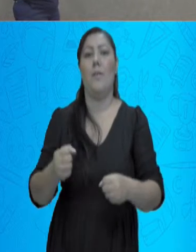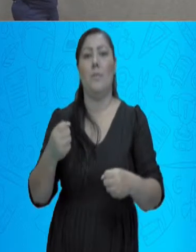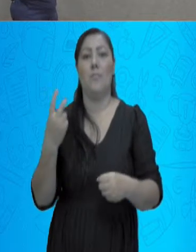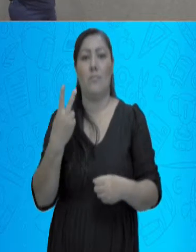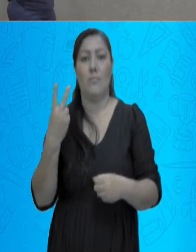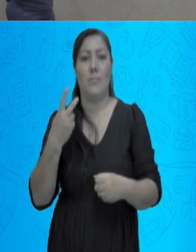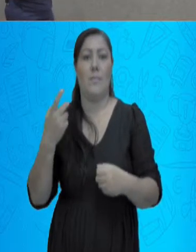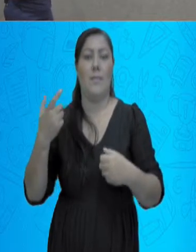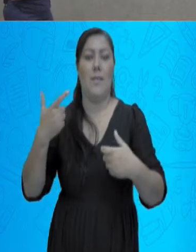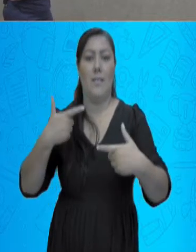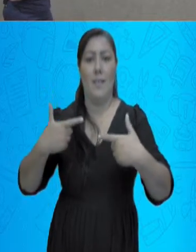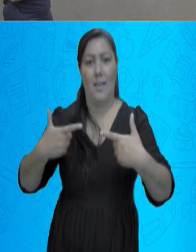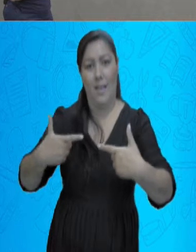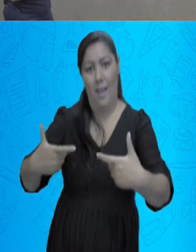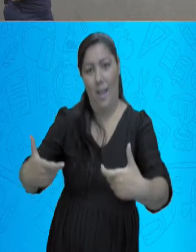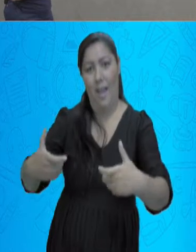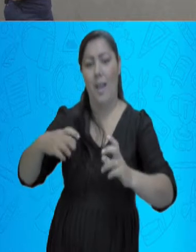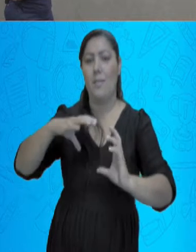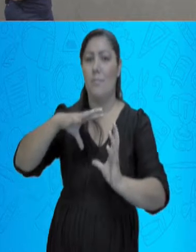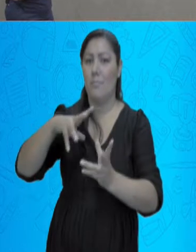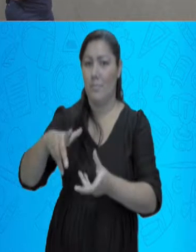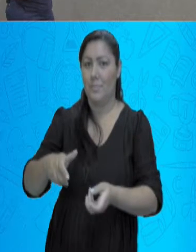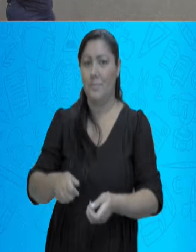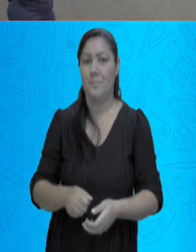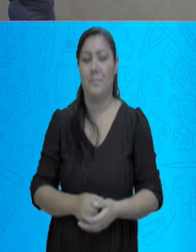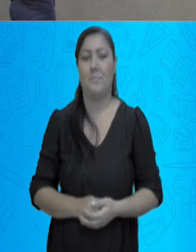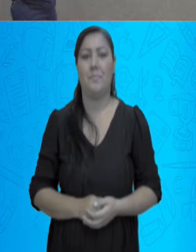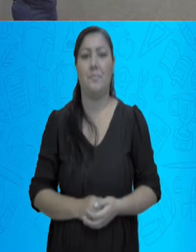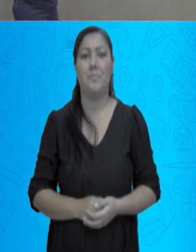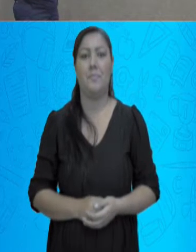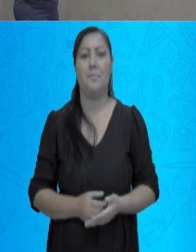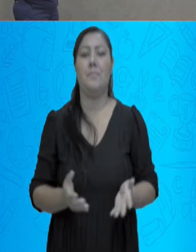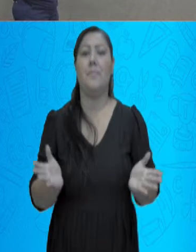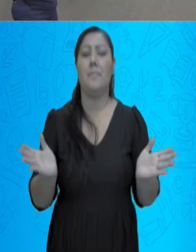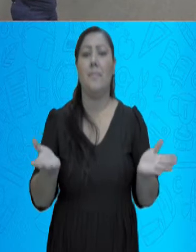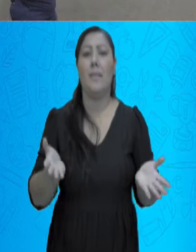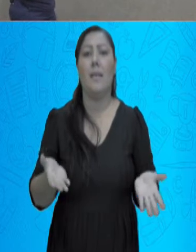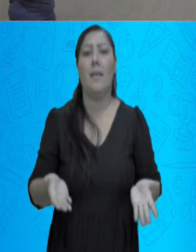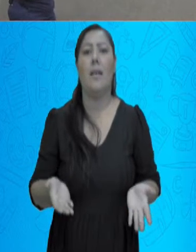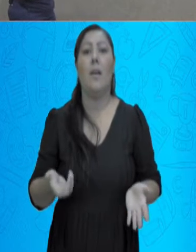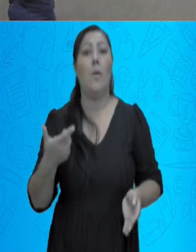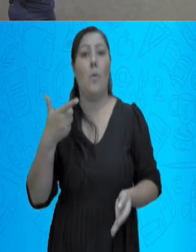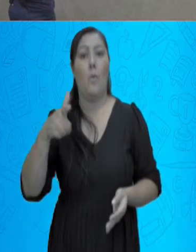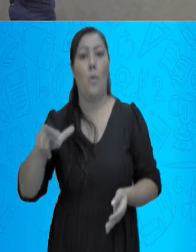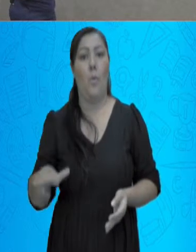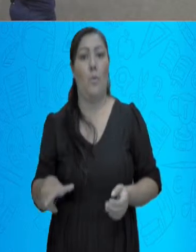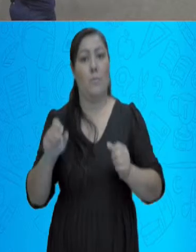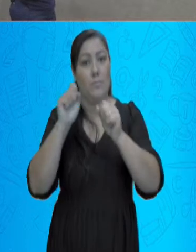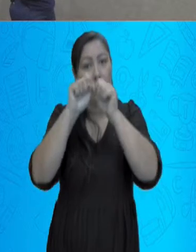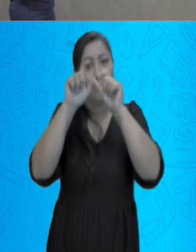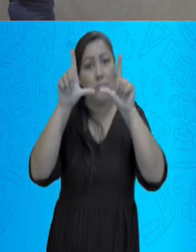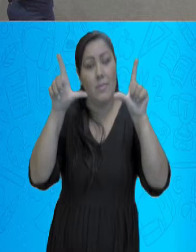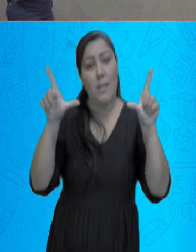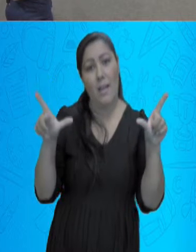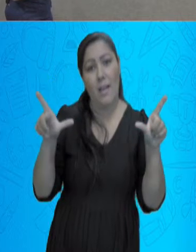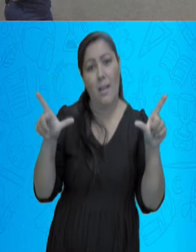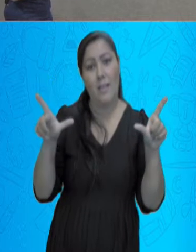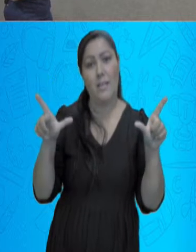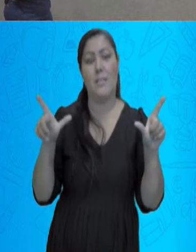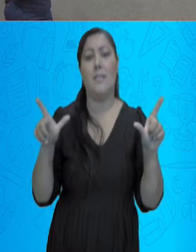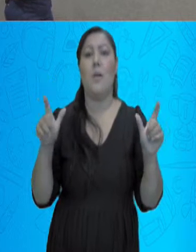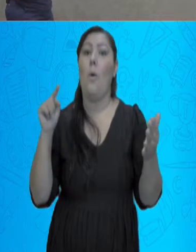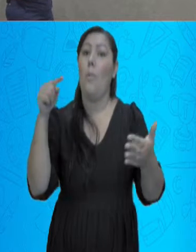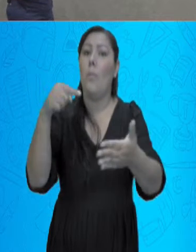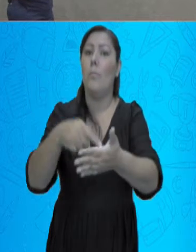Agora, nós temos um outro tipo de exemplo de cartaz. Esses cartazes, eles já possuem outras finalidades,